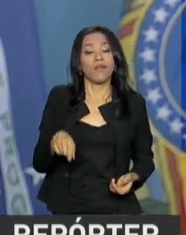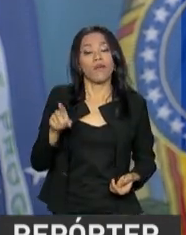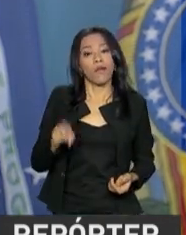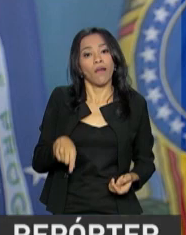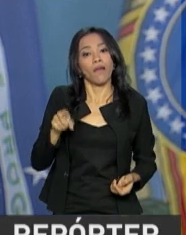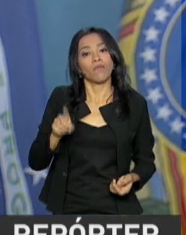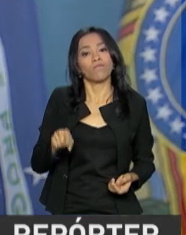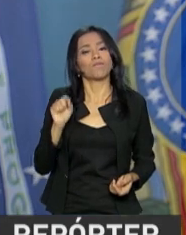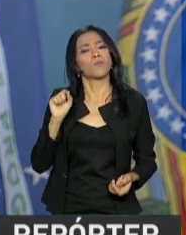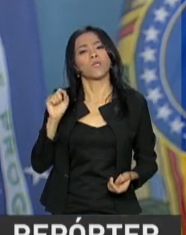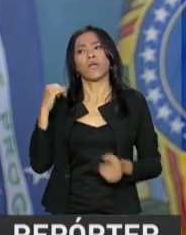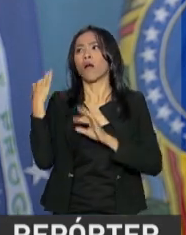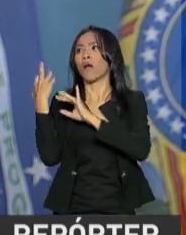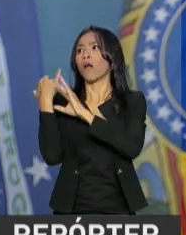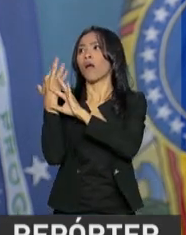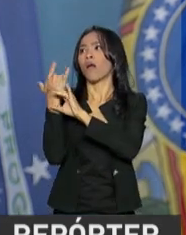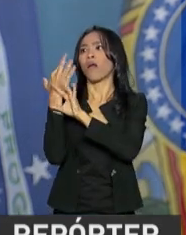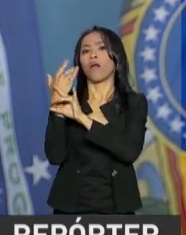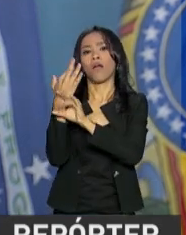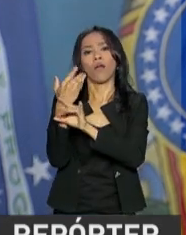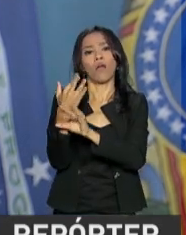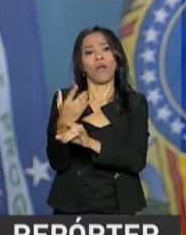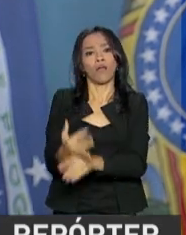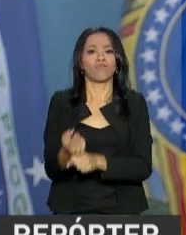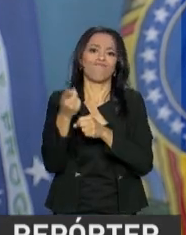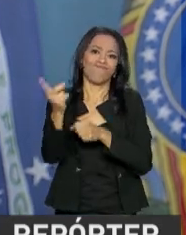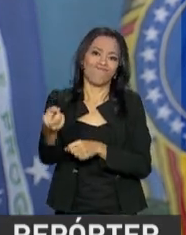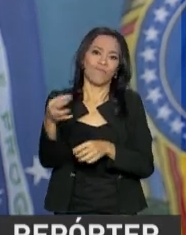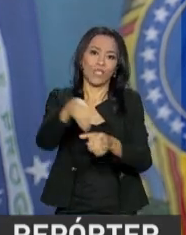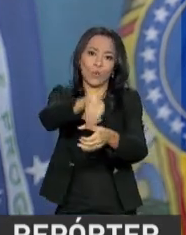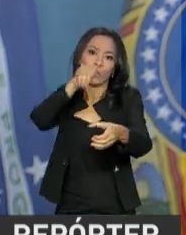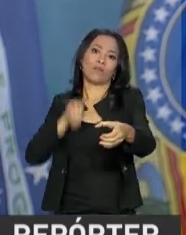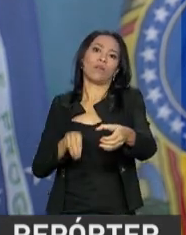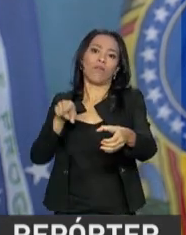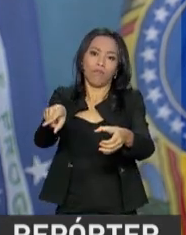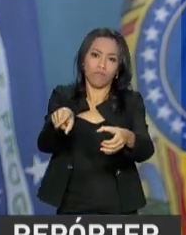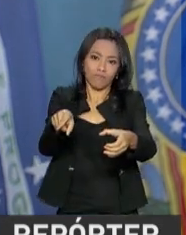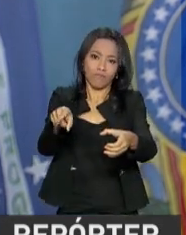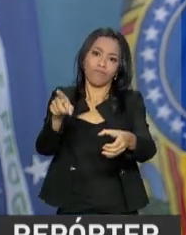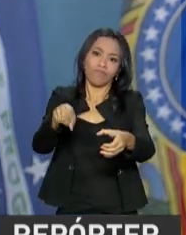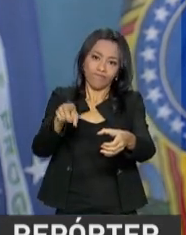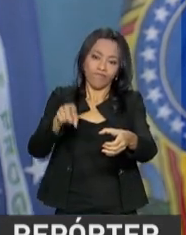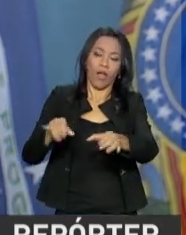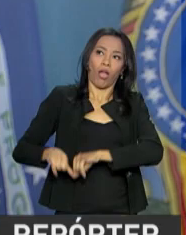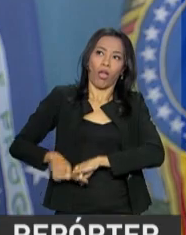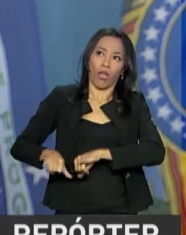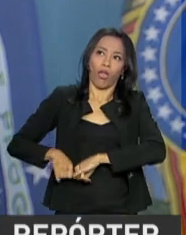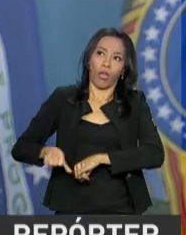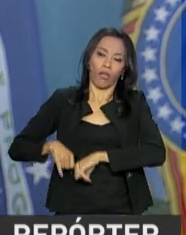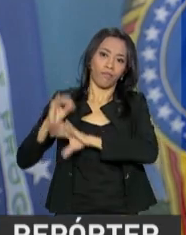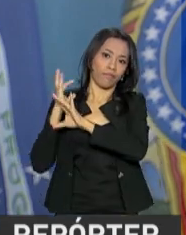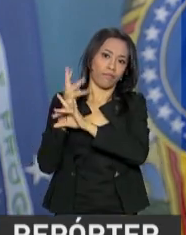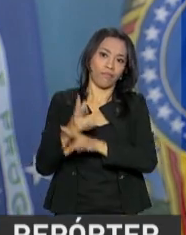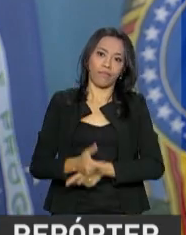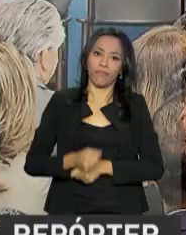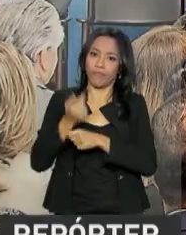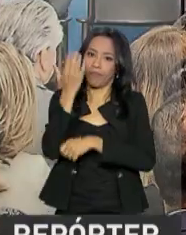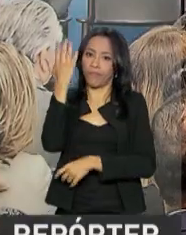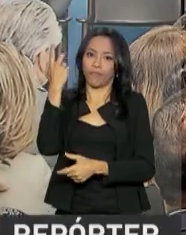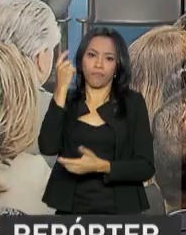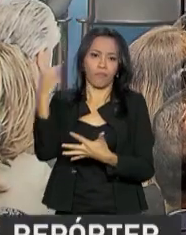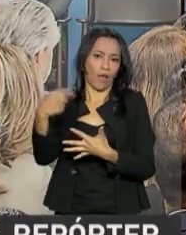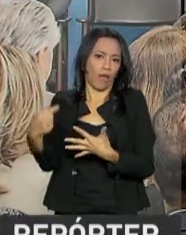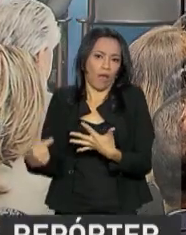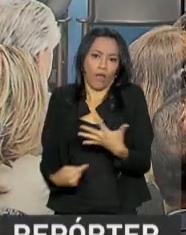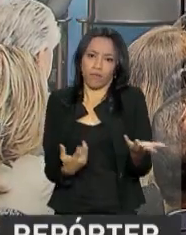conhecido histórico de exclusão que é vítima naturalmente é das mais diferentes formas o